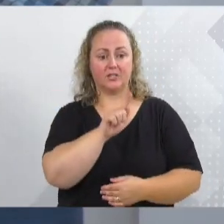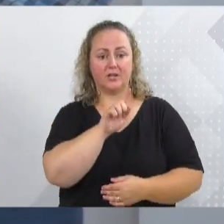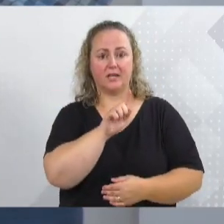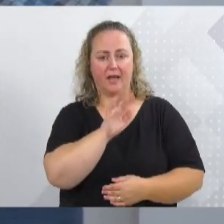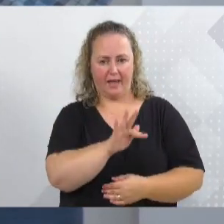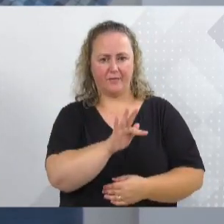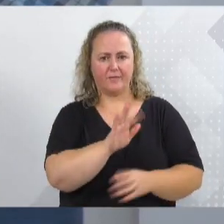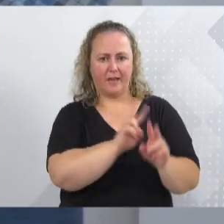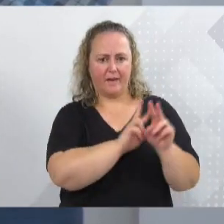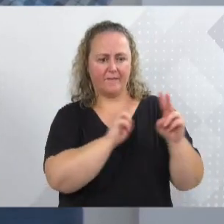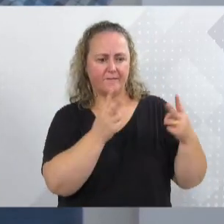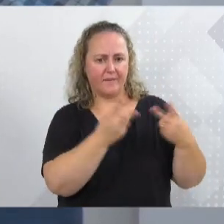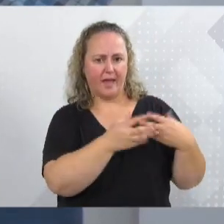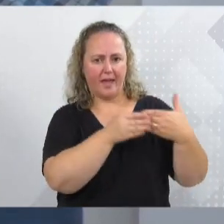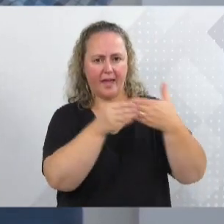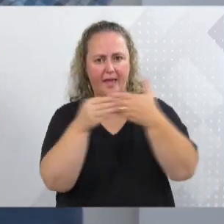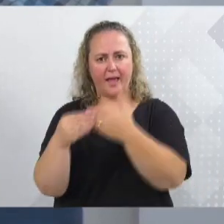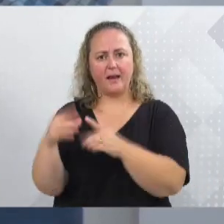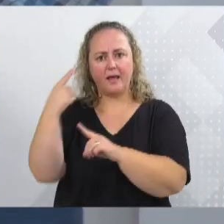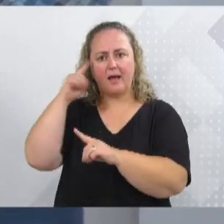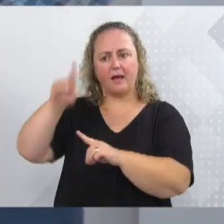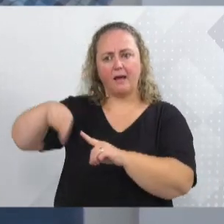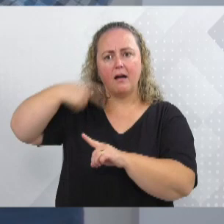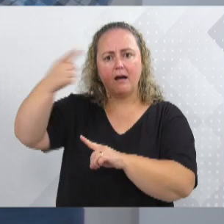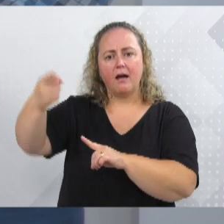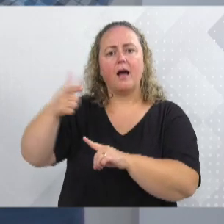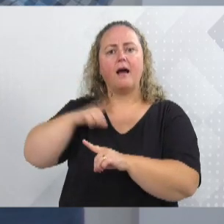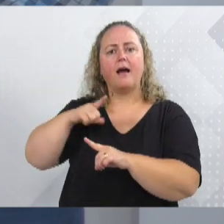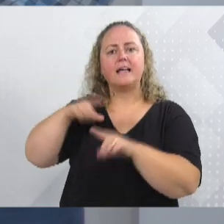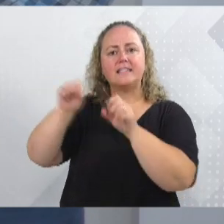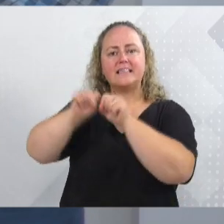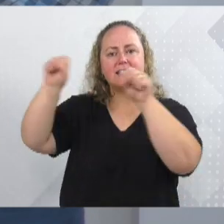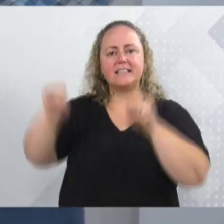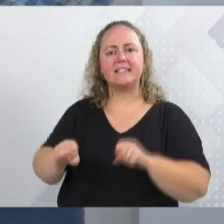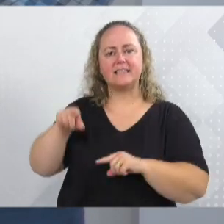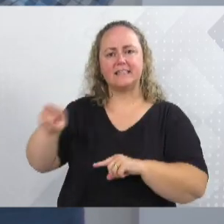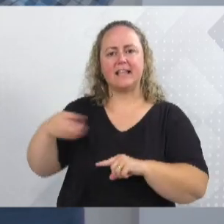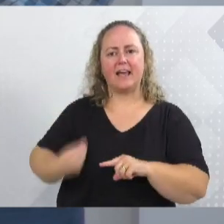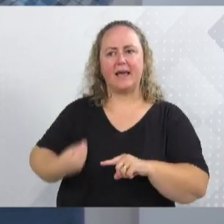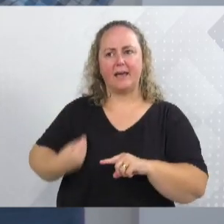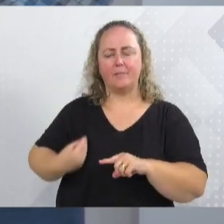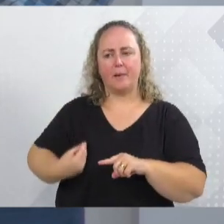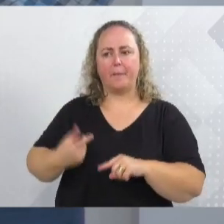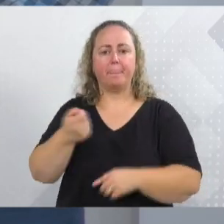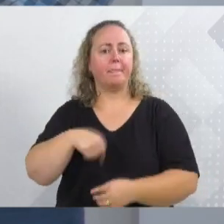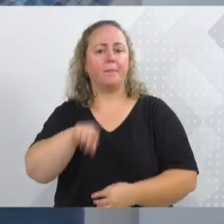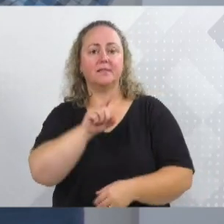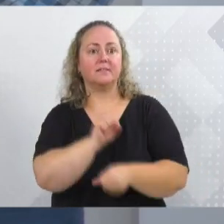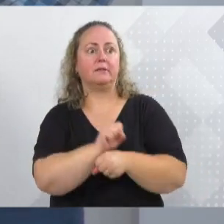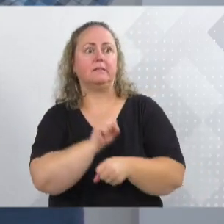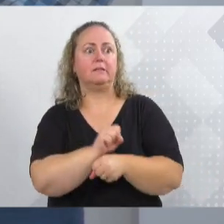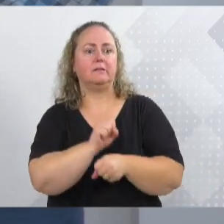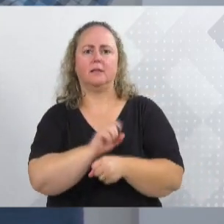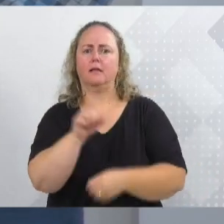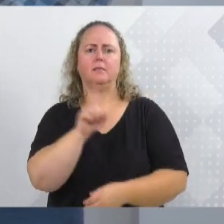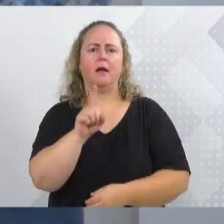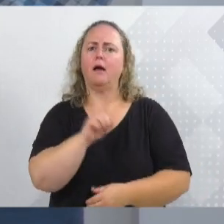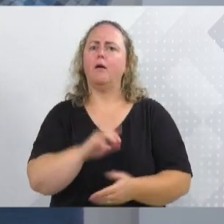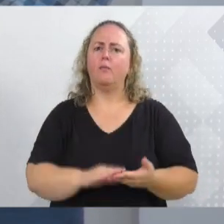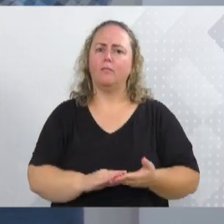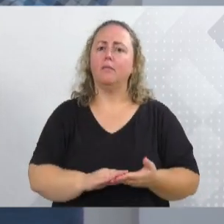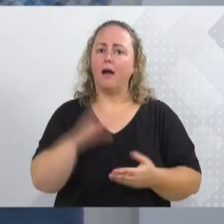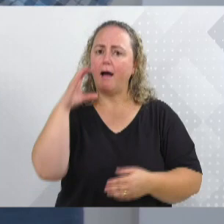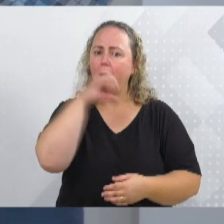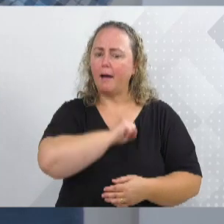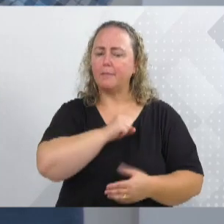velha, eu vejo que no outro dia ele já chega. Então, o paciente não está esperando muito, tá? É bem rápido. né? E